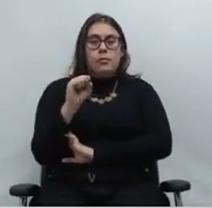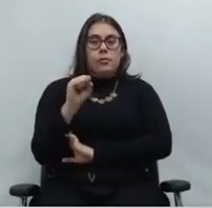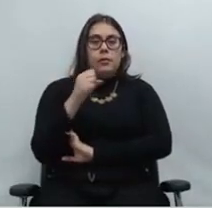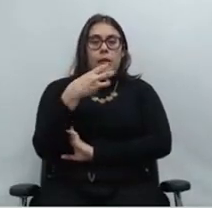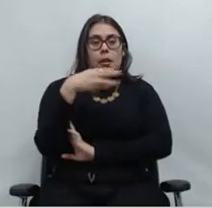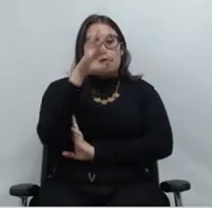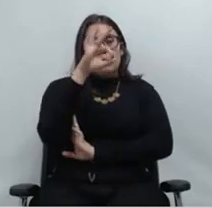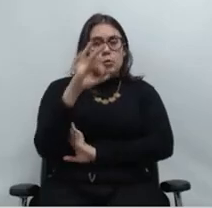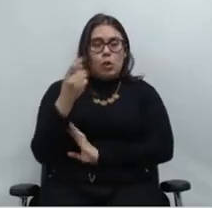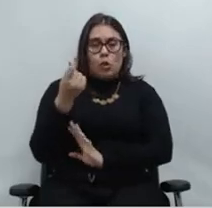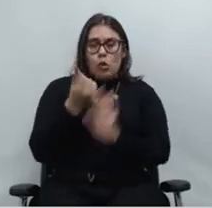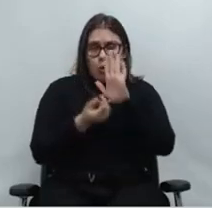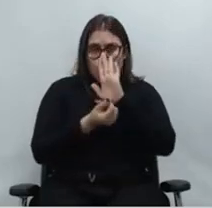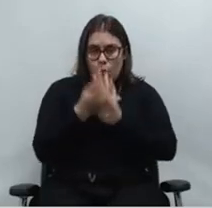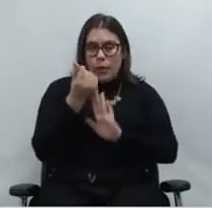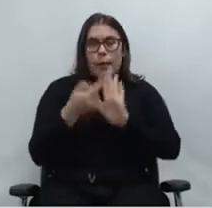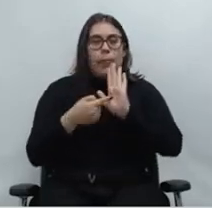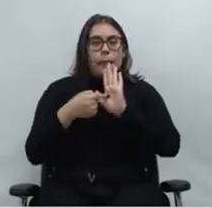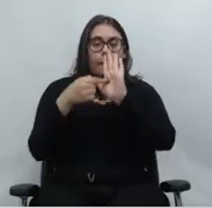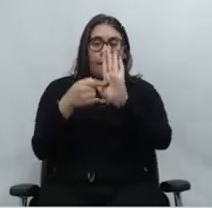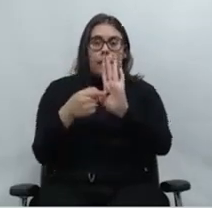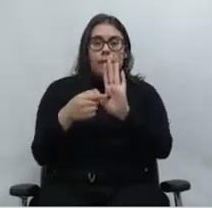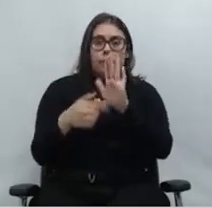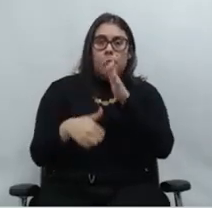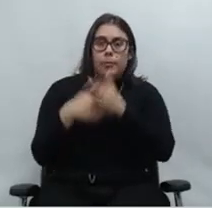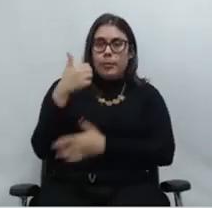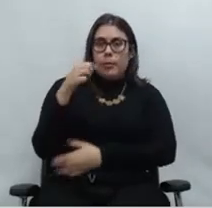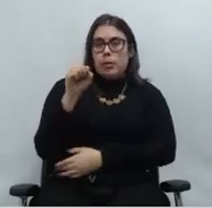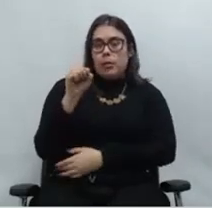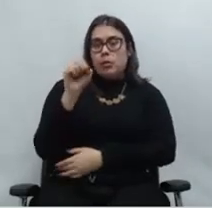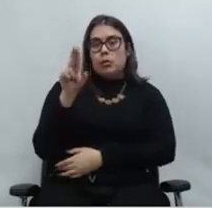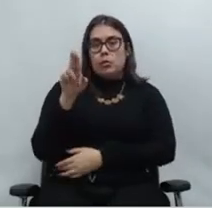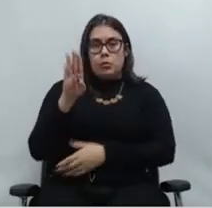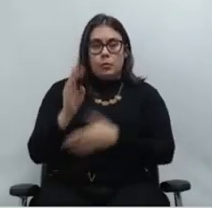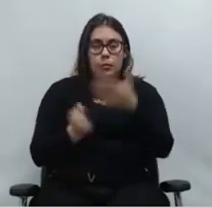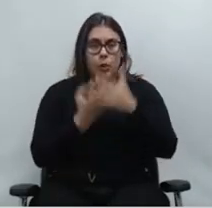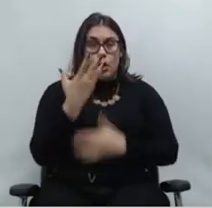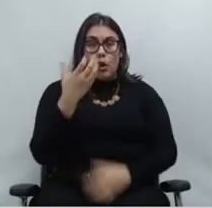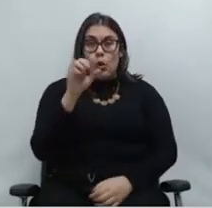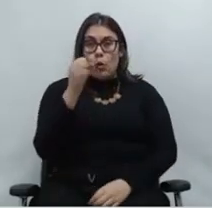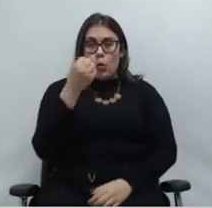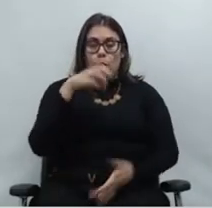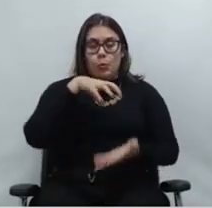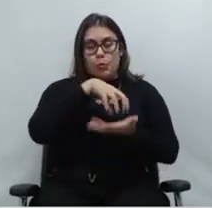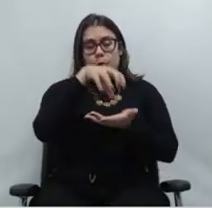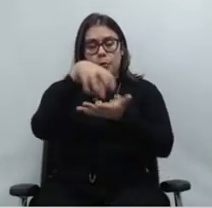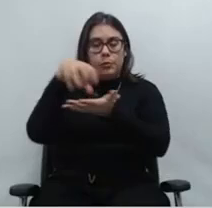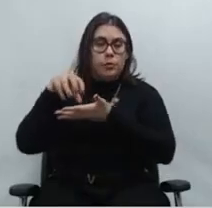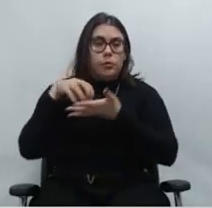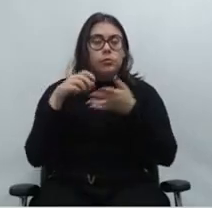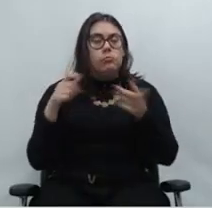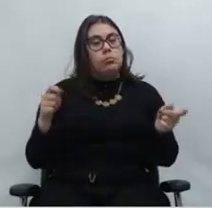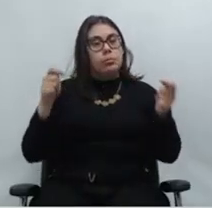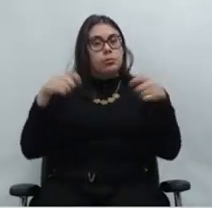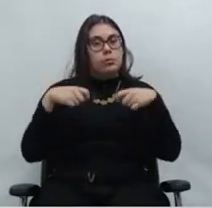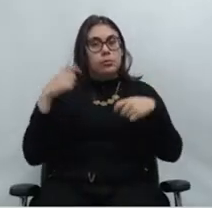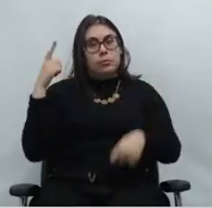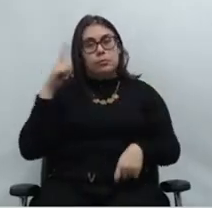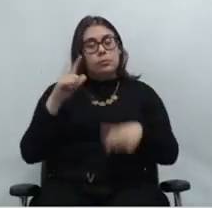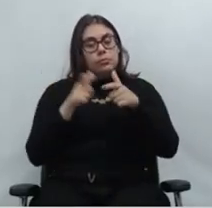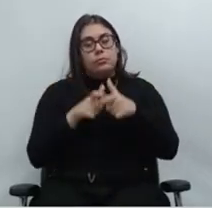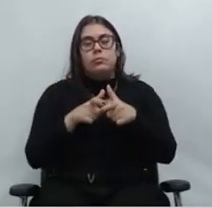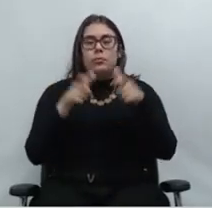dos recursos. Na apresentação da primeira subdefensoria, indicou a criação de 8 novas unidades, a qual permitirá a